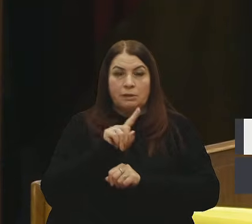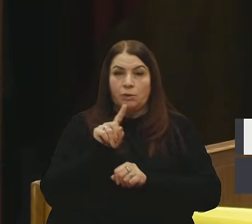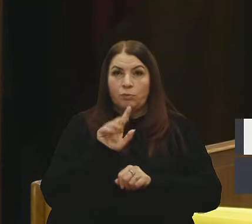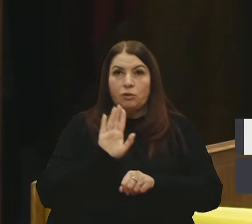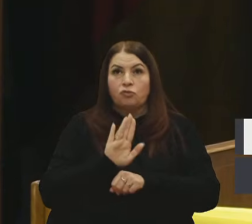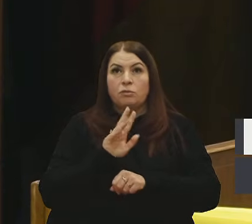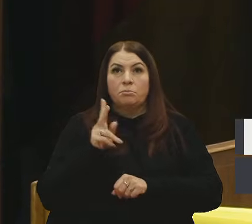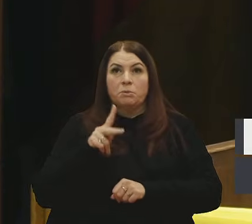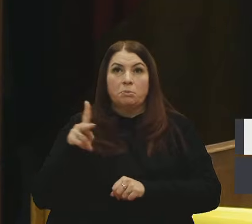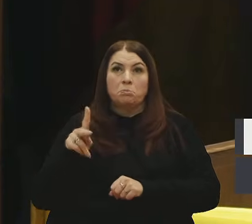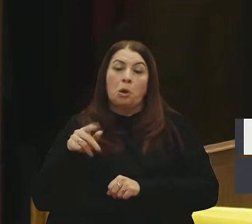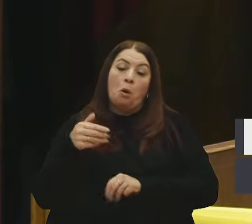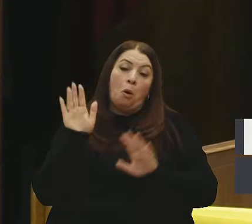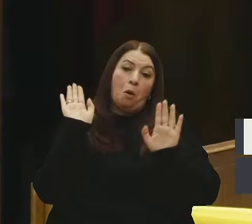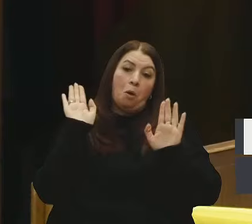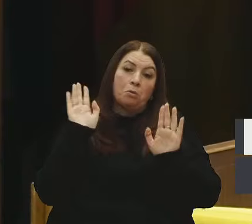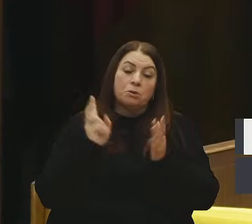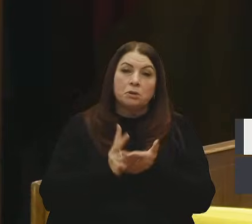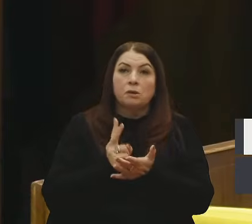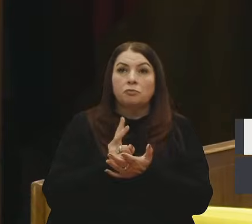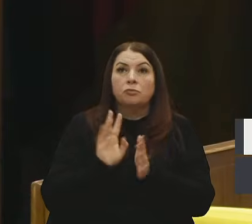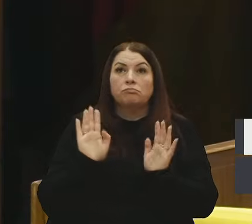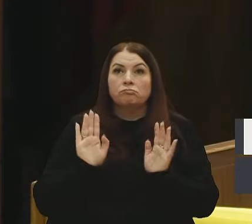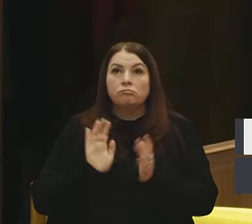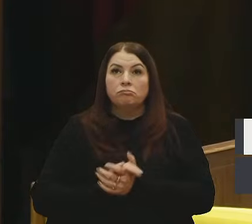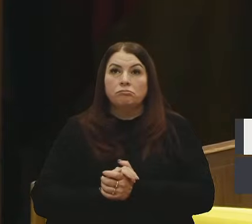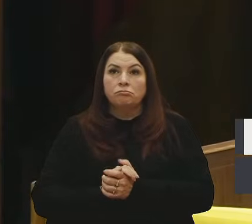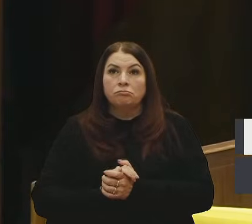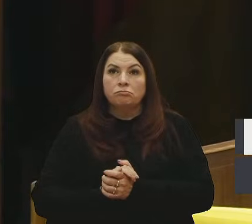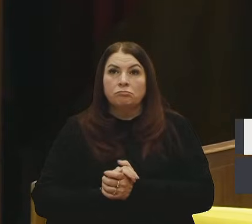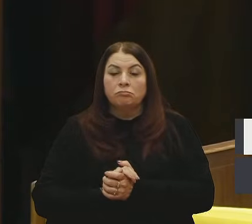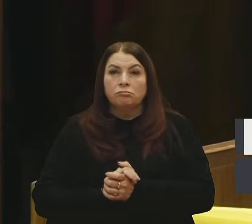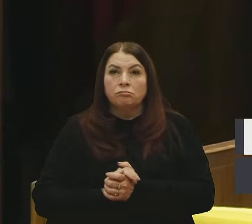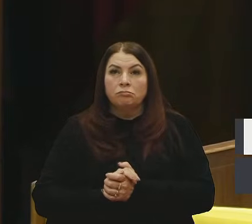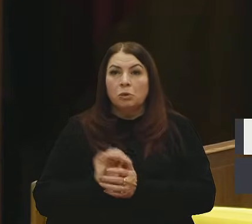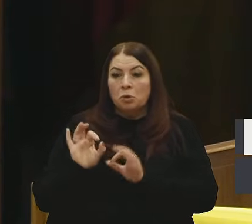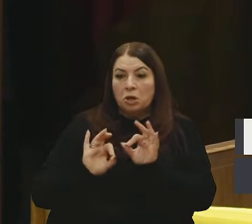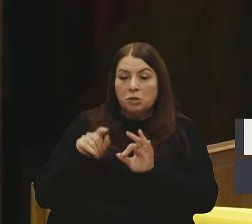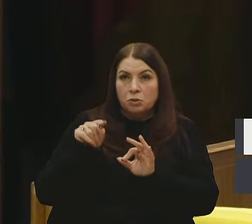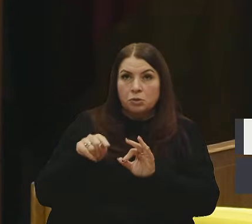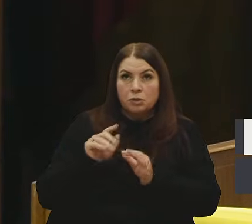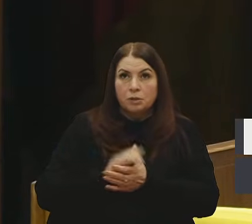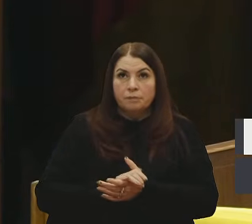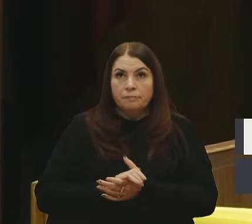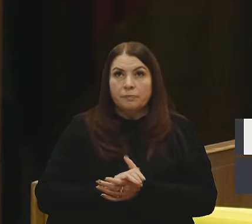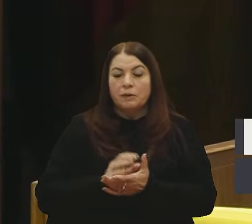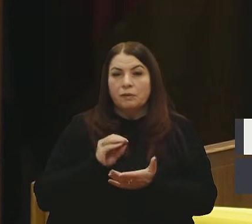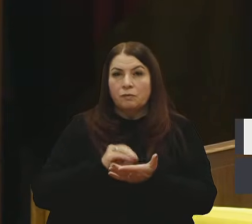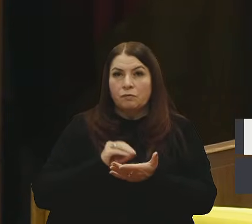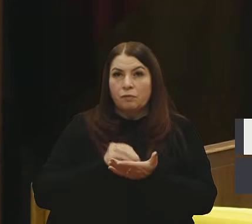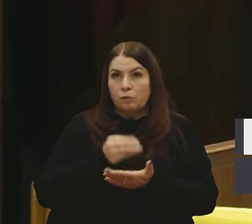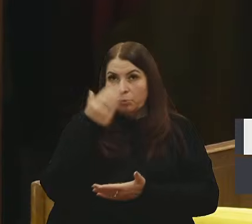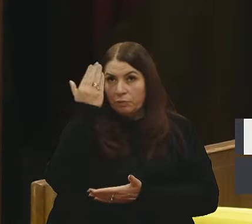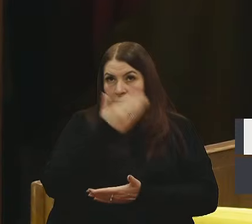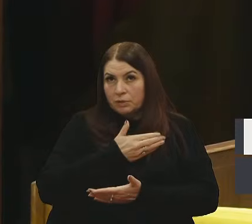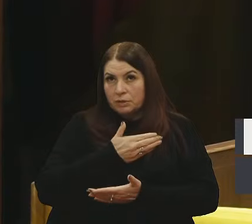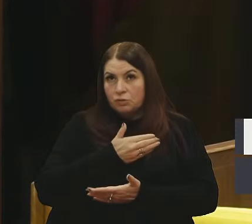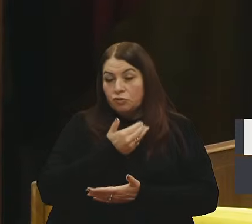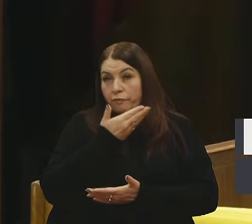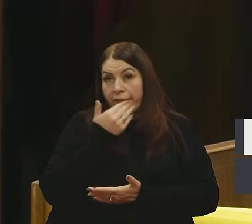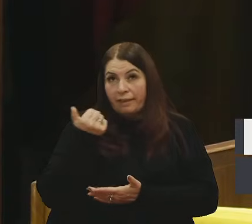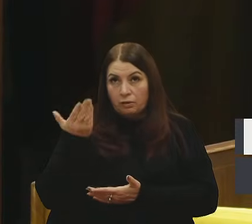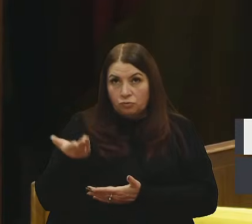Ele disse, olha, quer seguir adiante? Ajeite isso aqui. Pontos. Insuficiência de comprovação de